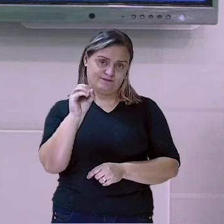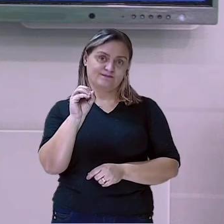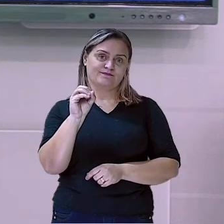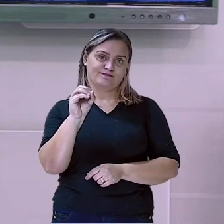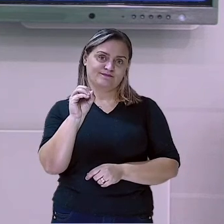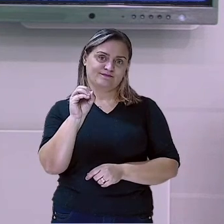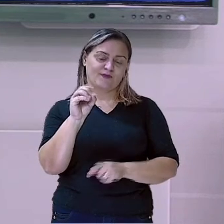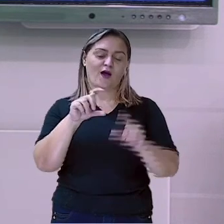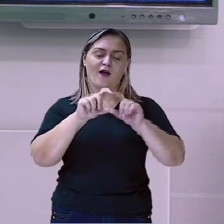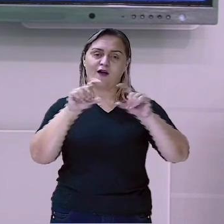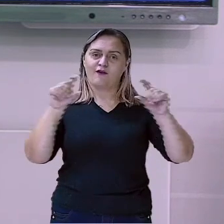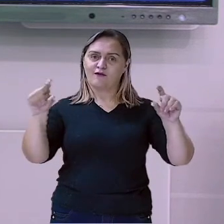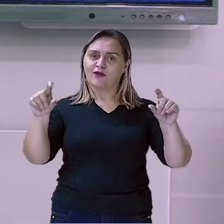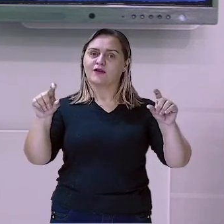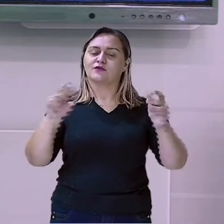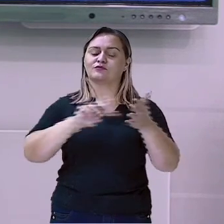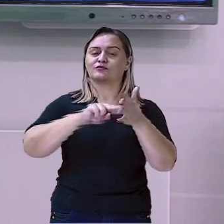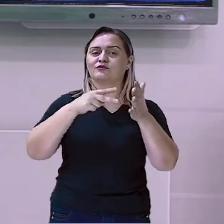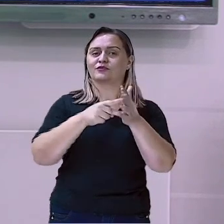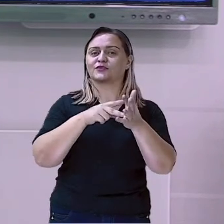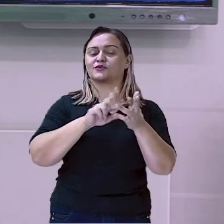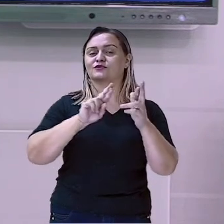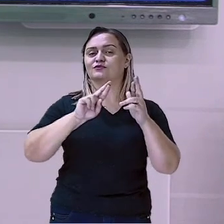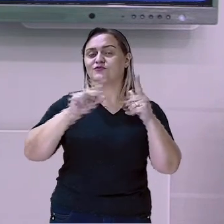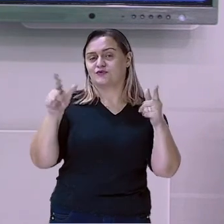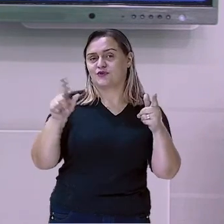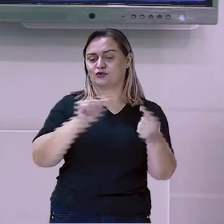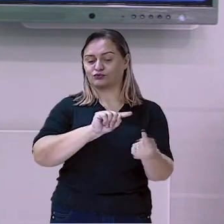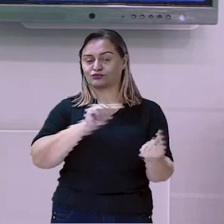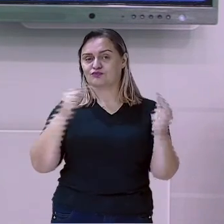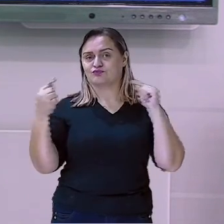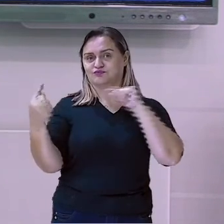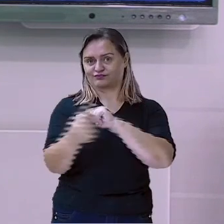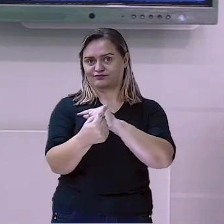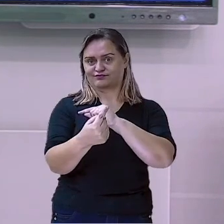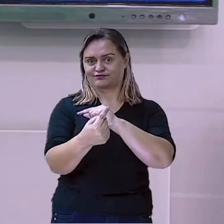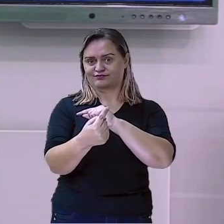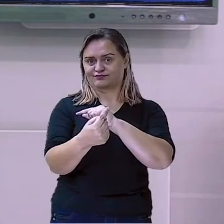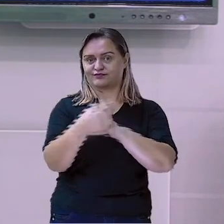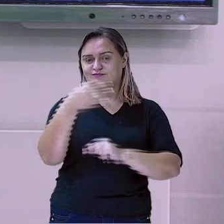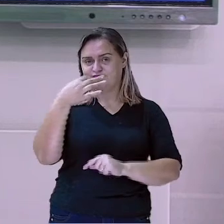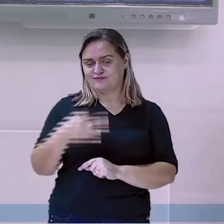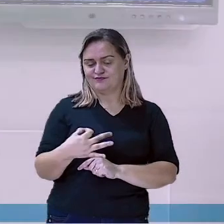outra, ok? Vamos para mais uma atividade de fixação?